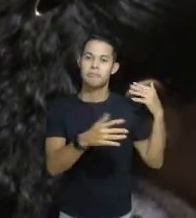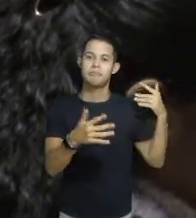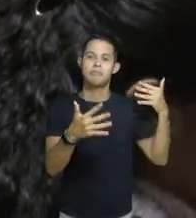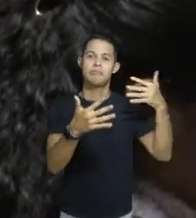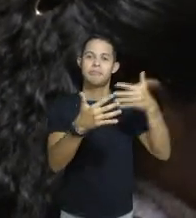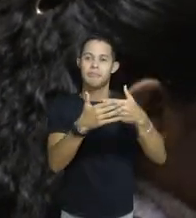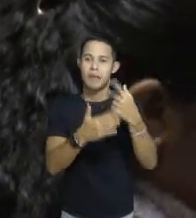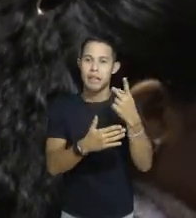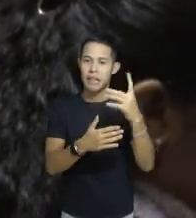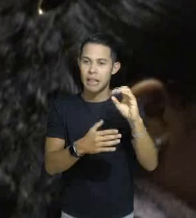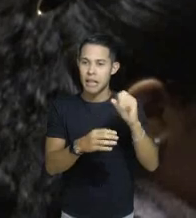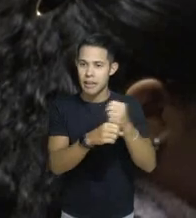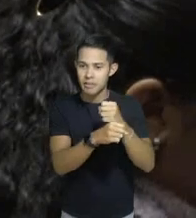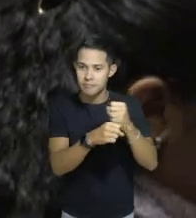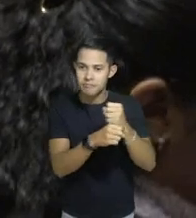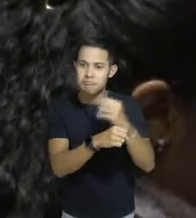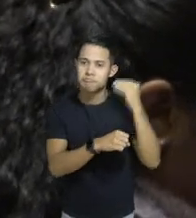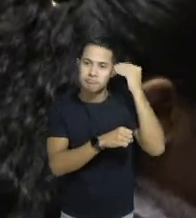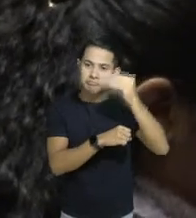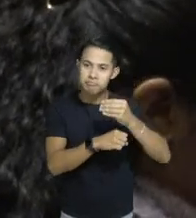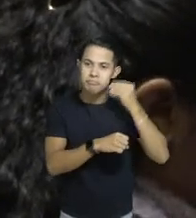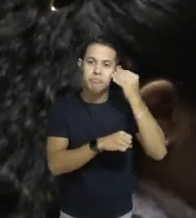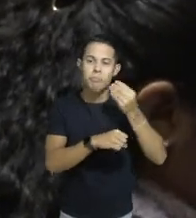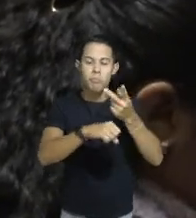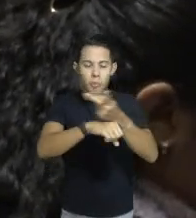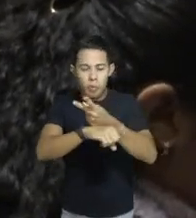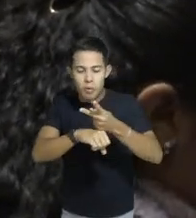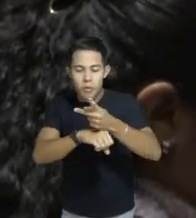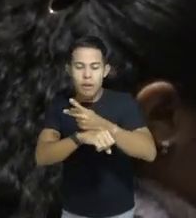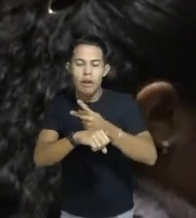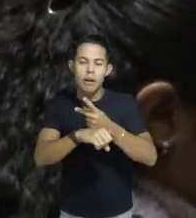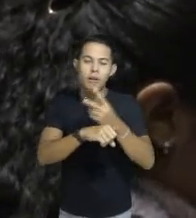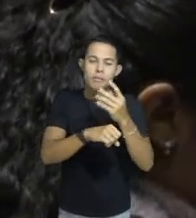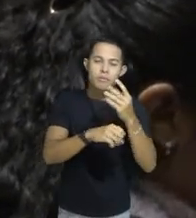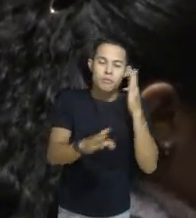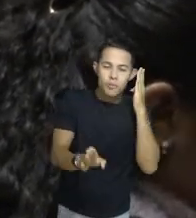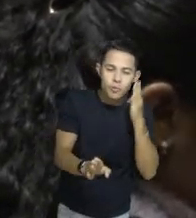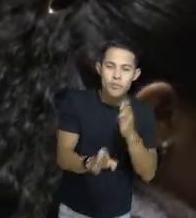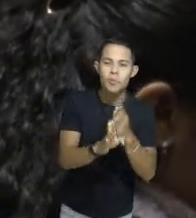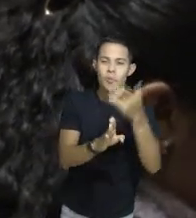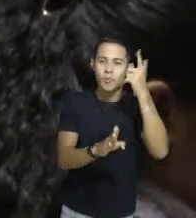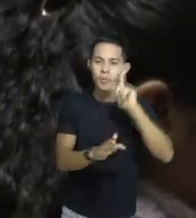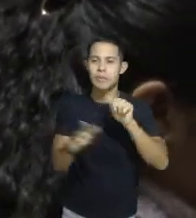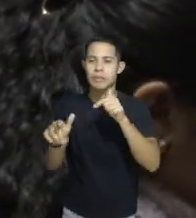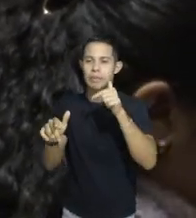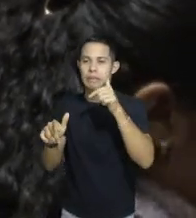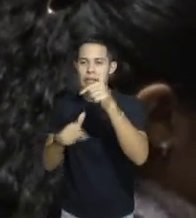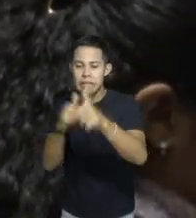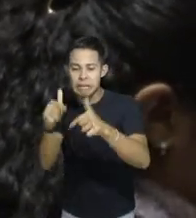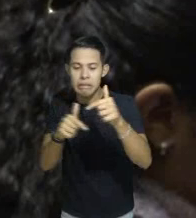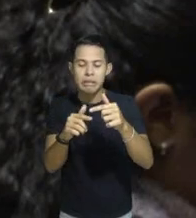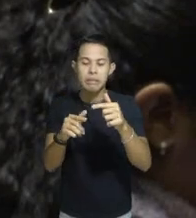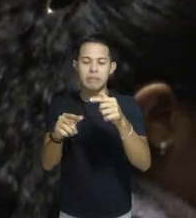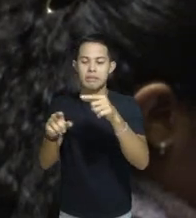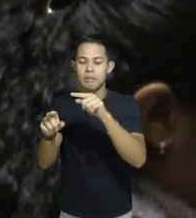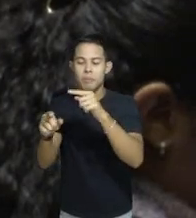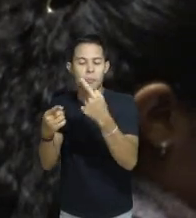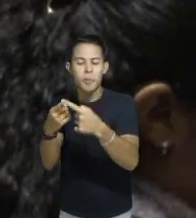em busca de diagnóstico para poder conseguir acessar serviço, porque laudo é isso. O